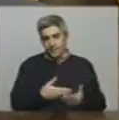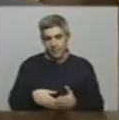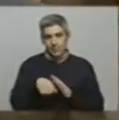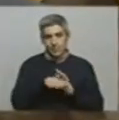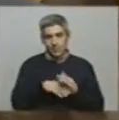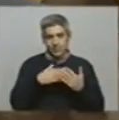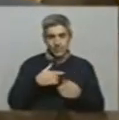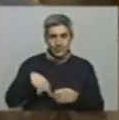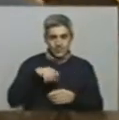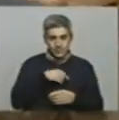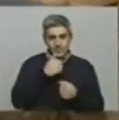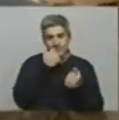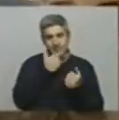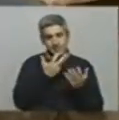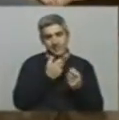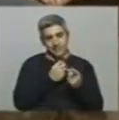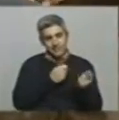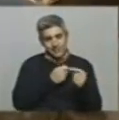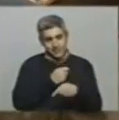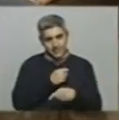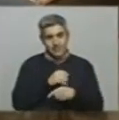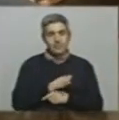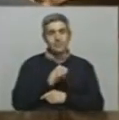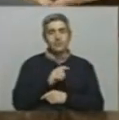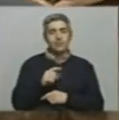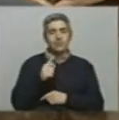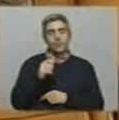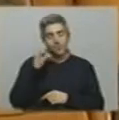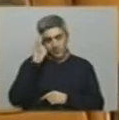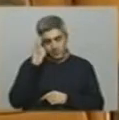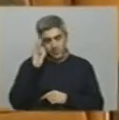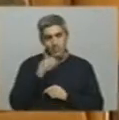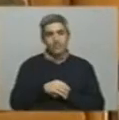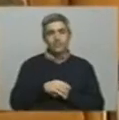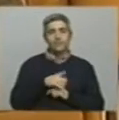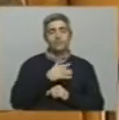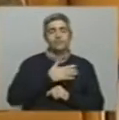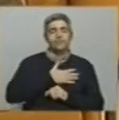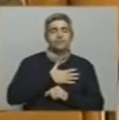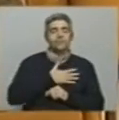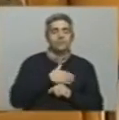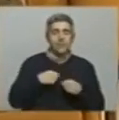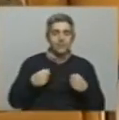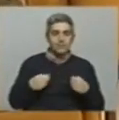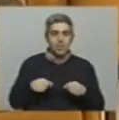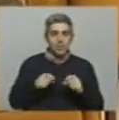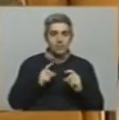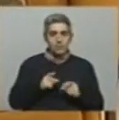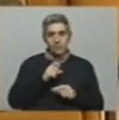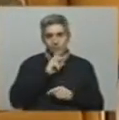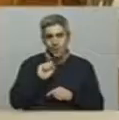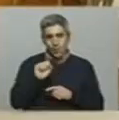um prazer. Agradeço. Bom, estas... Desculpa. João, boa tarde. Boa tarde. A sua paixão pela moto nasce com o seu